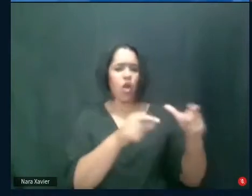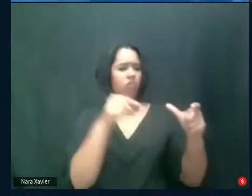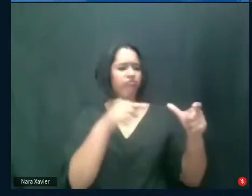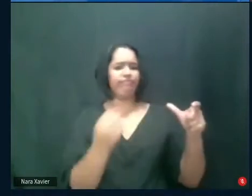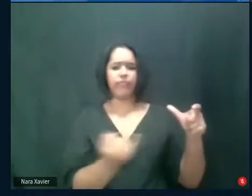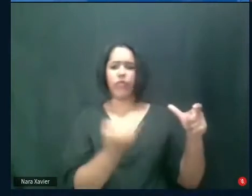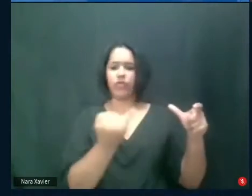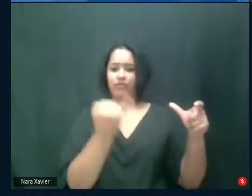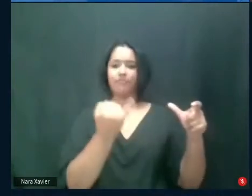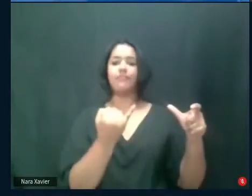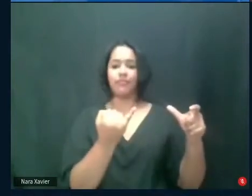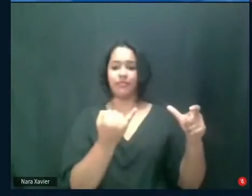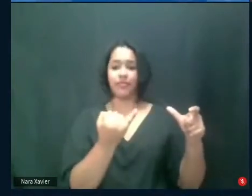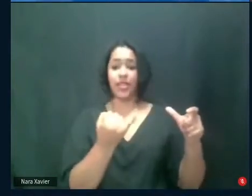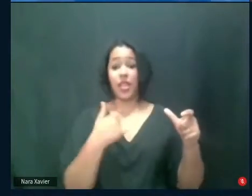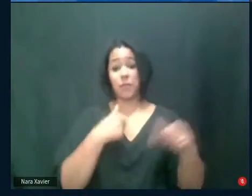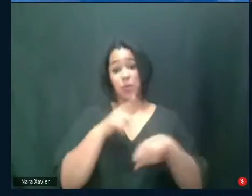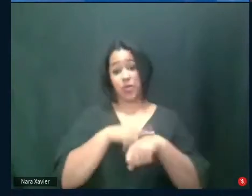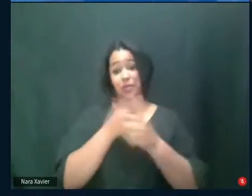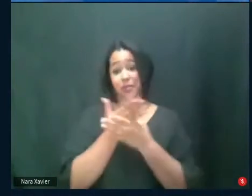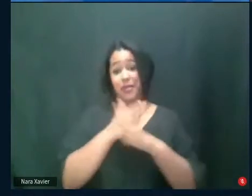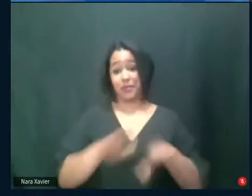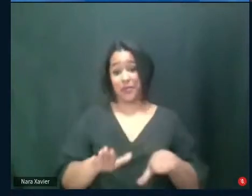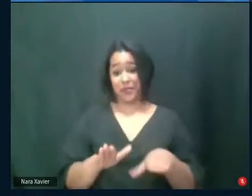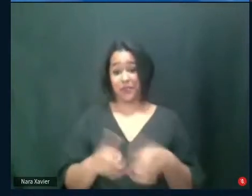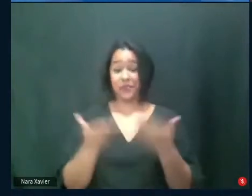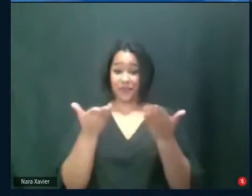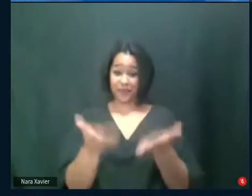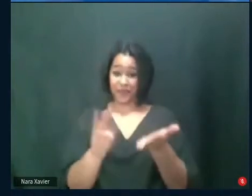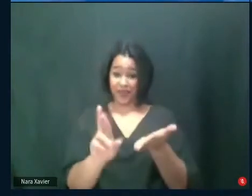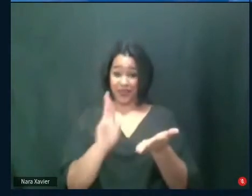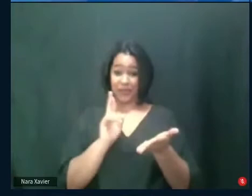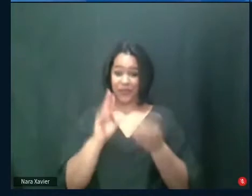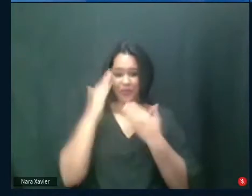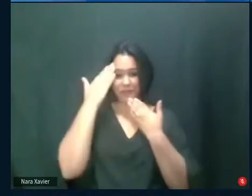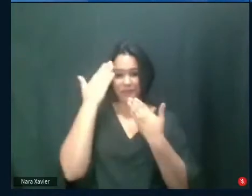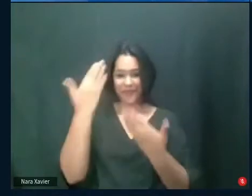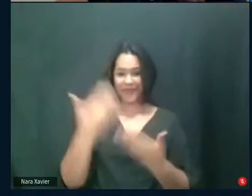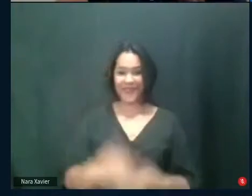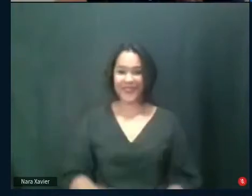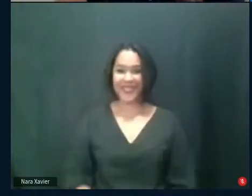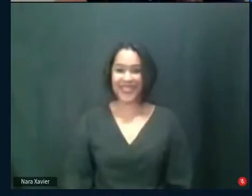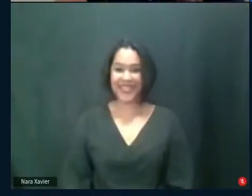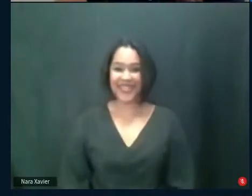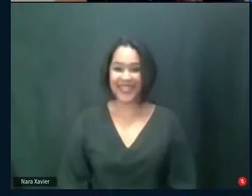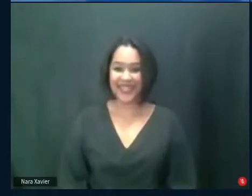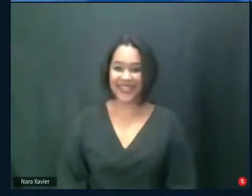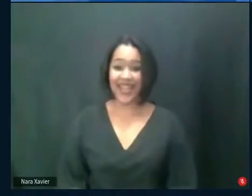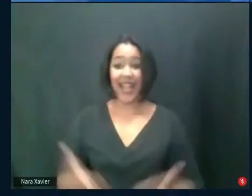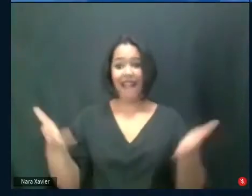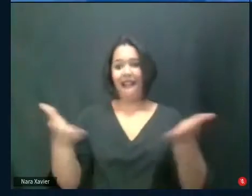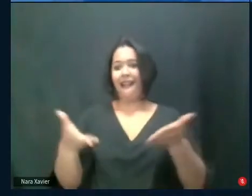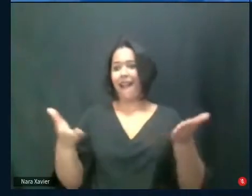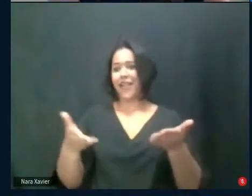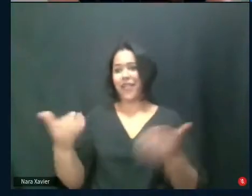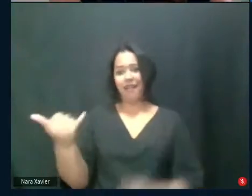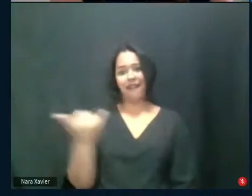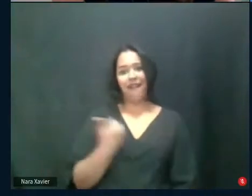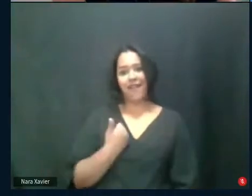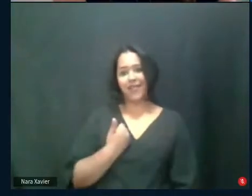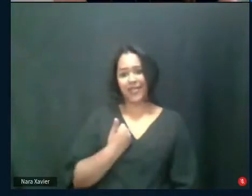importância que ele tem. E aí meu tempo acabou. Te passo para a resposta. Obrigada. Agora você fala isso, né, professora? Mas